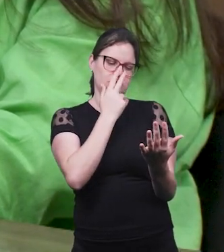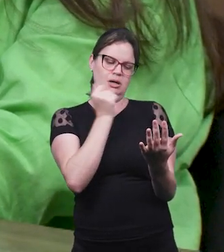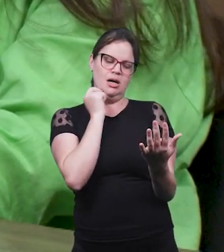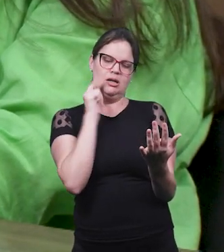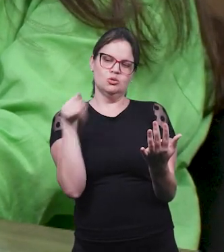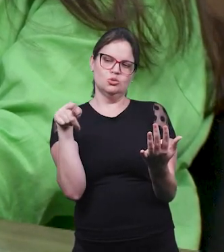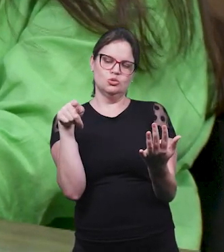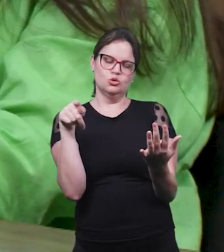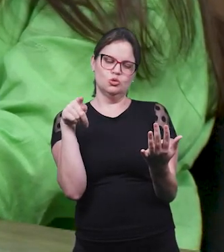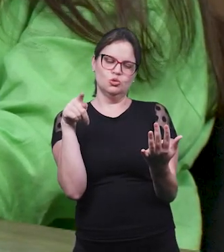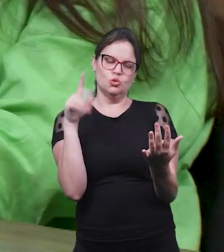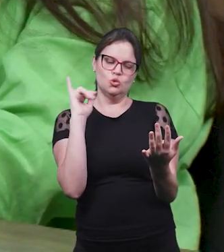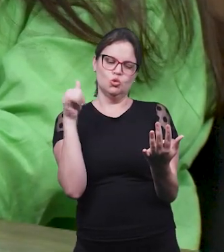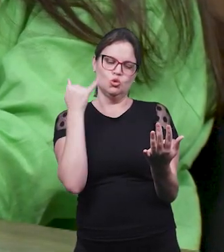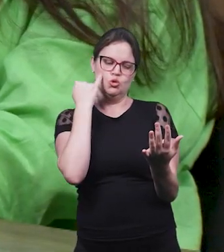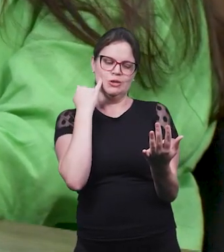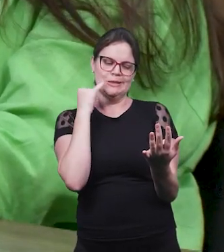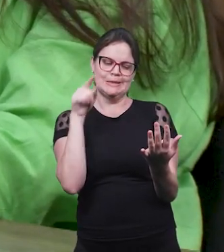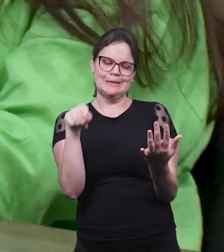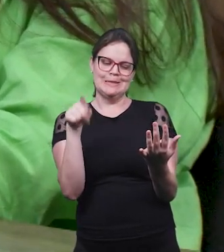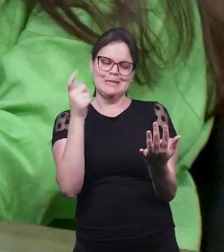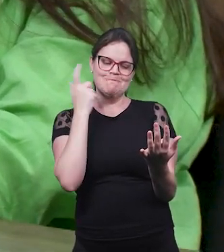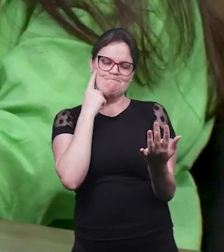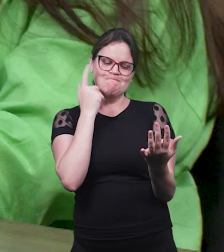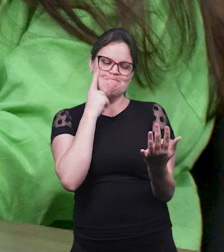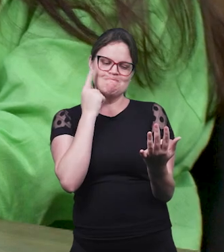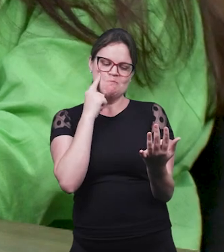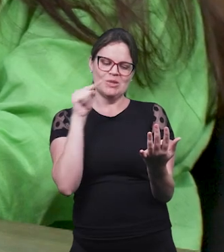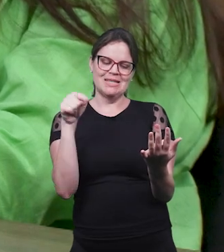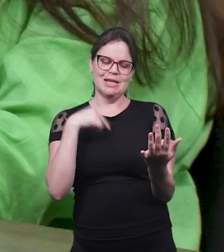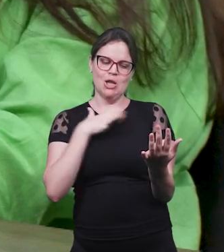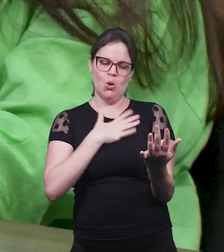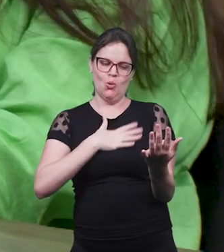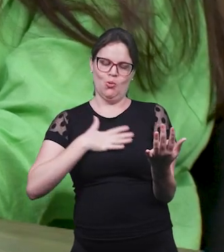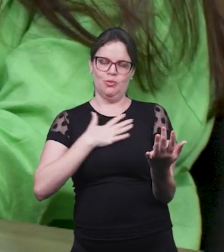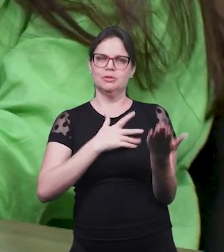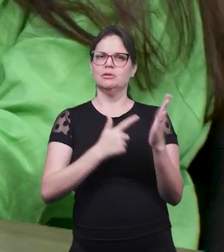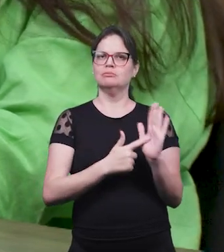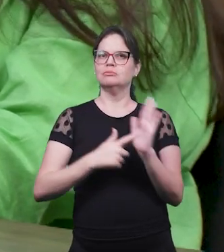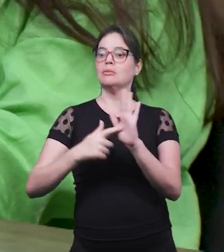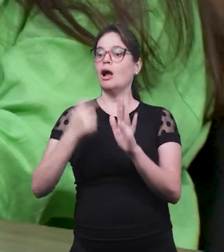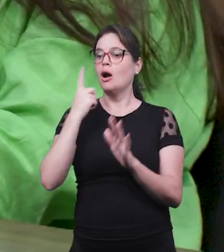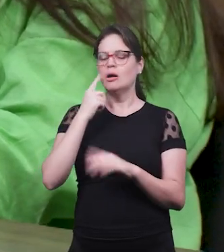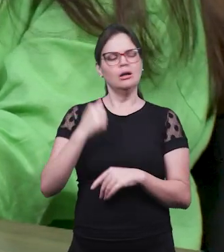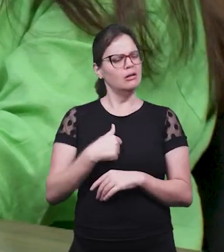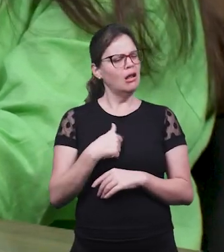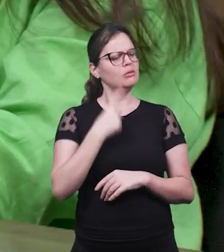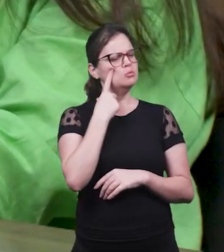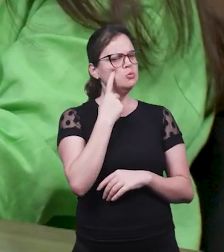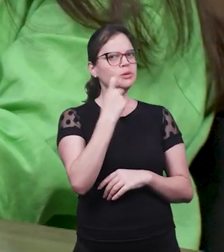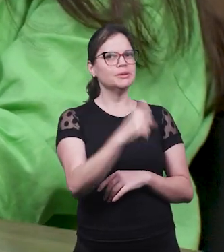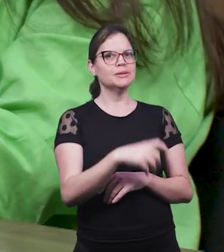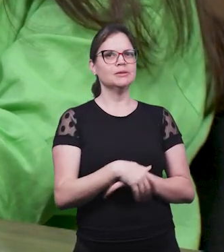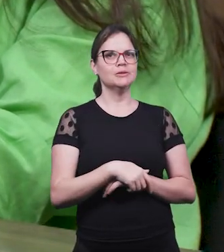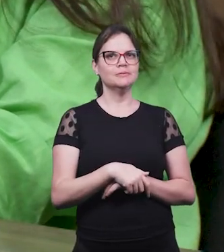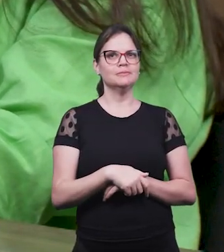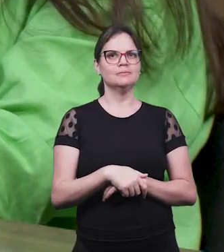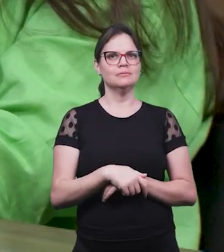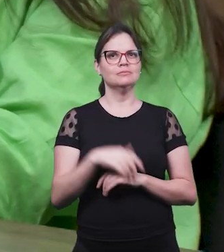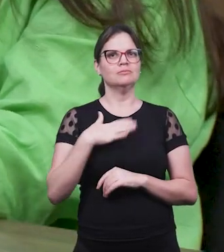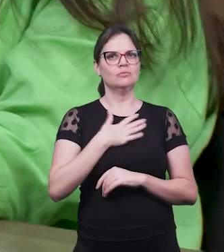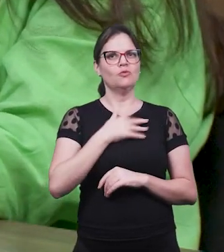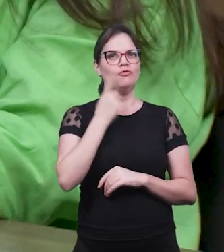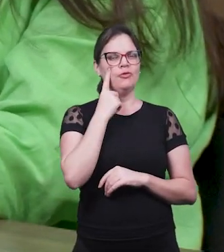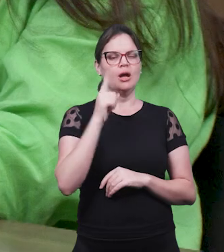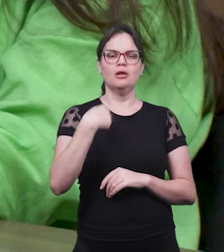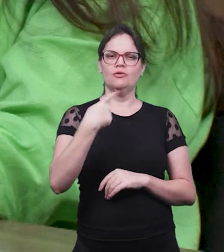ele. Vou procurar saber se ele vai gostar. Aí ele falou assim, olha, interessante, eu gostaria de